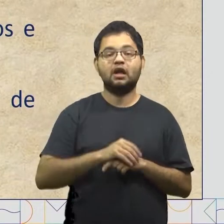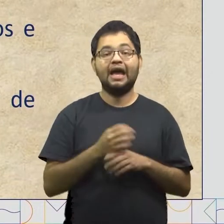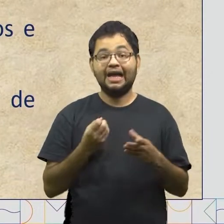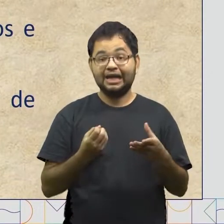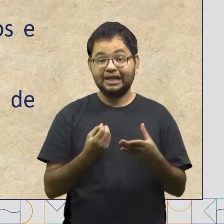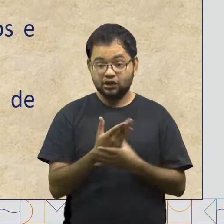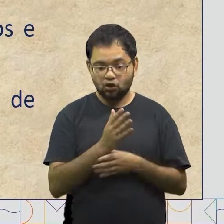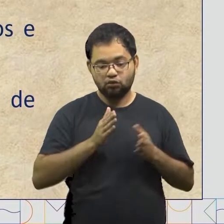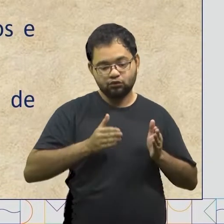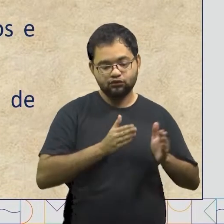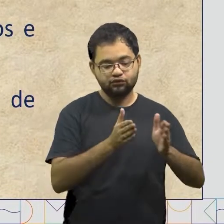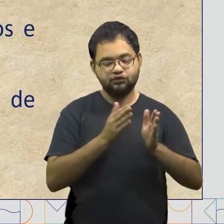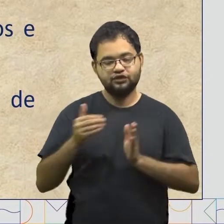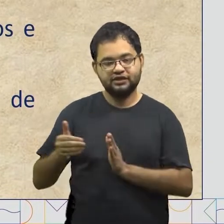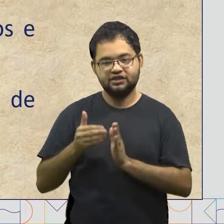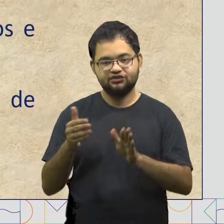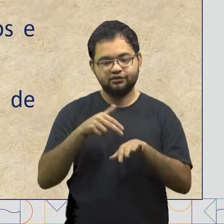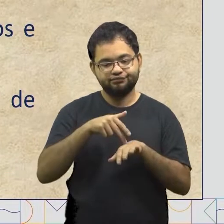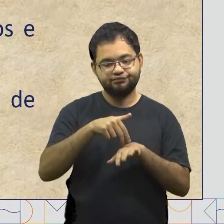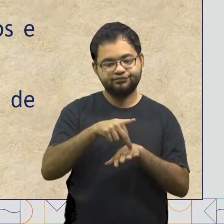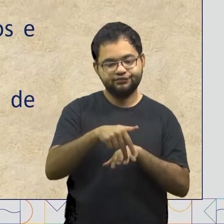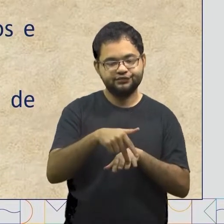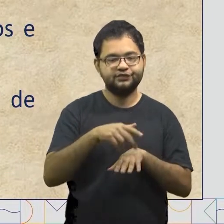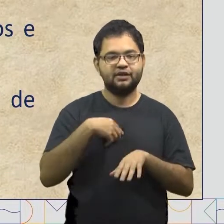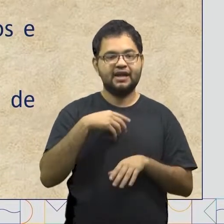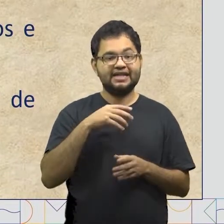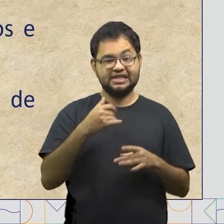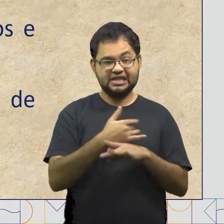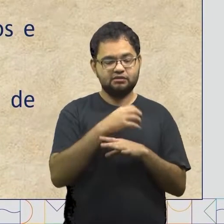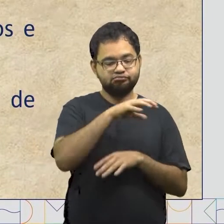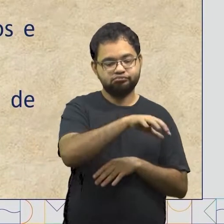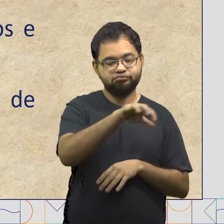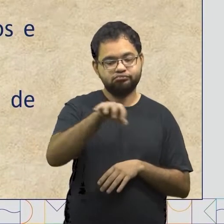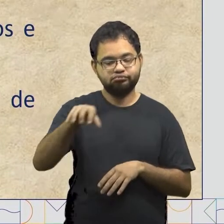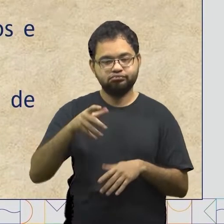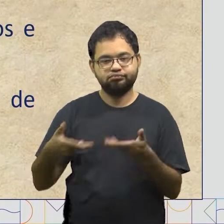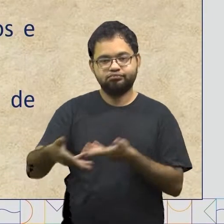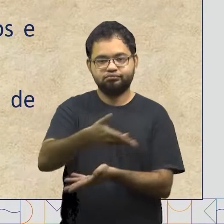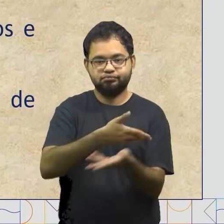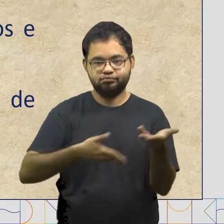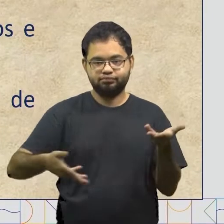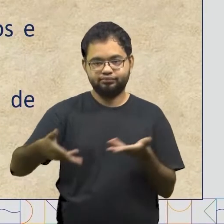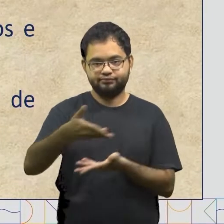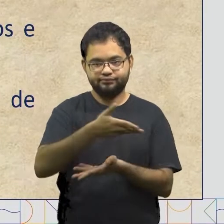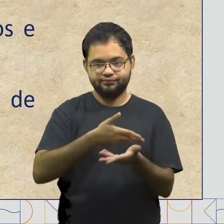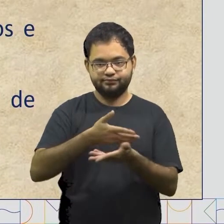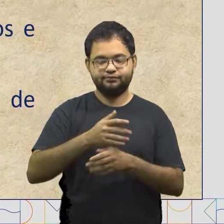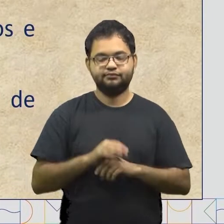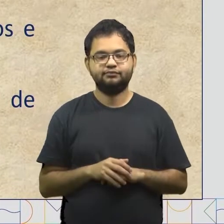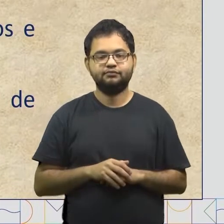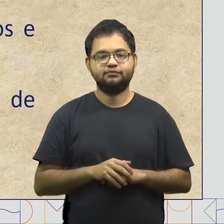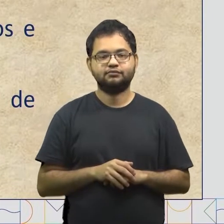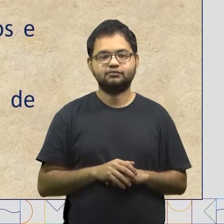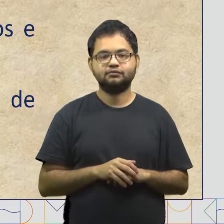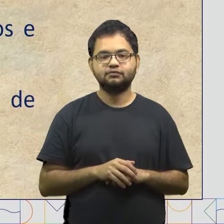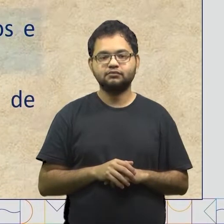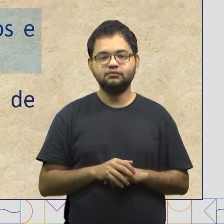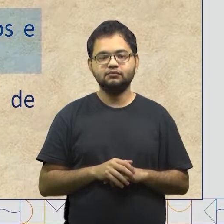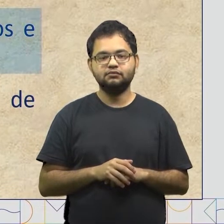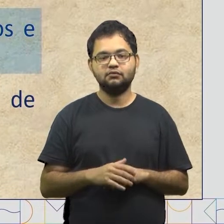desenvolveram estradas para facilitar a comunicação entre as cidades por conta do seu vasto